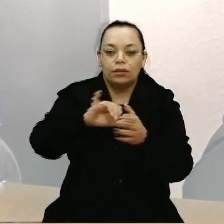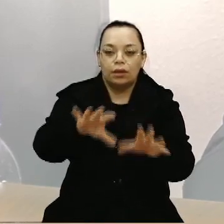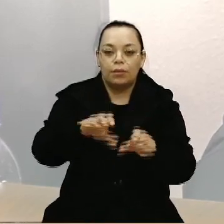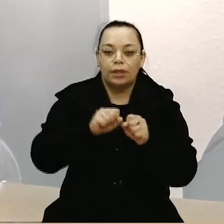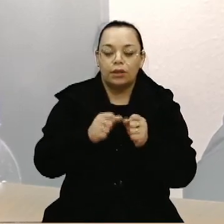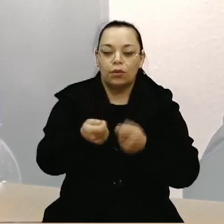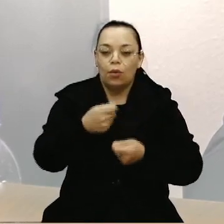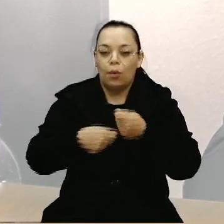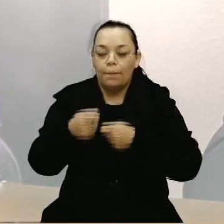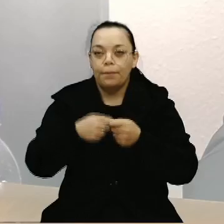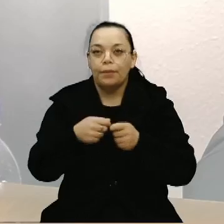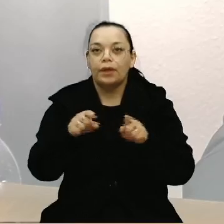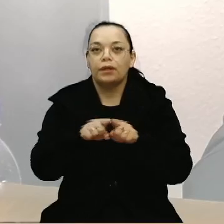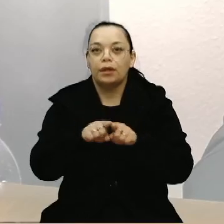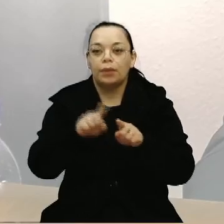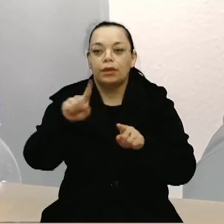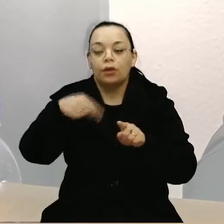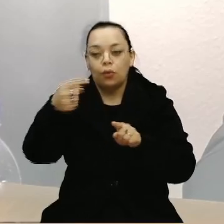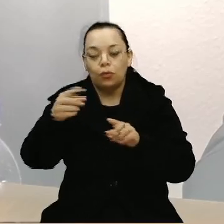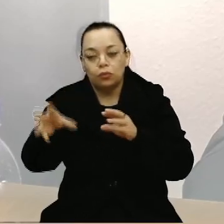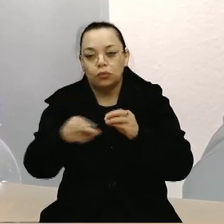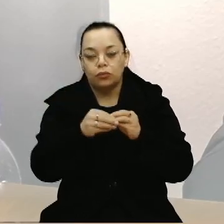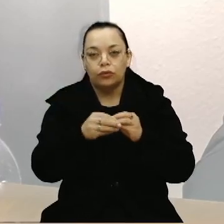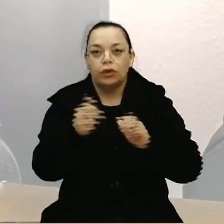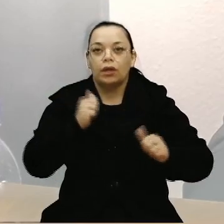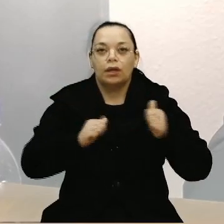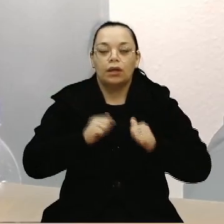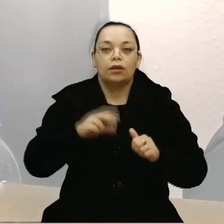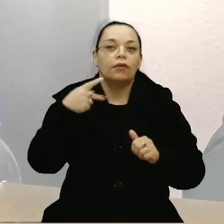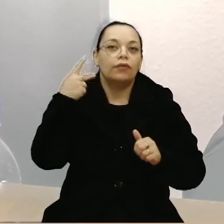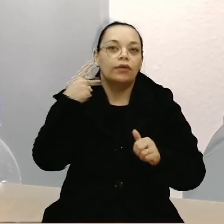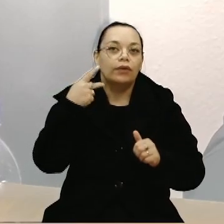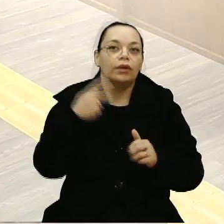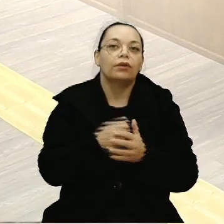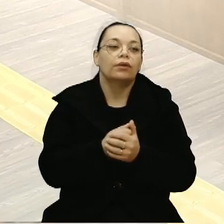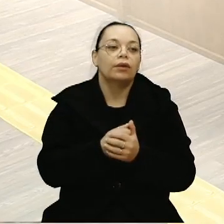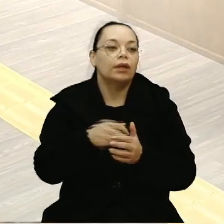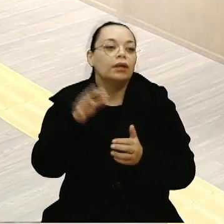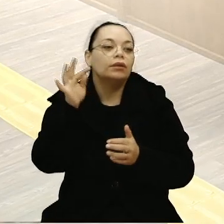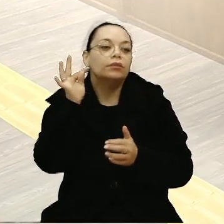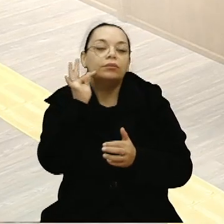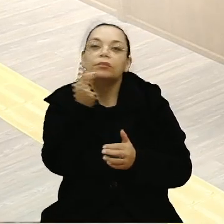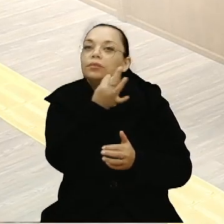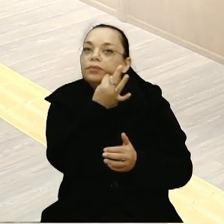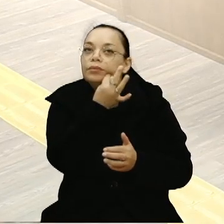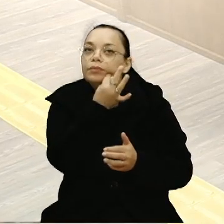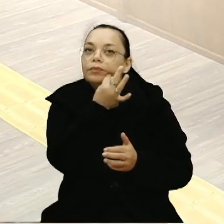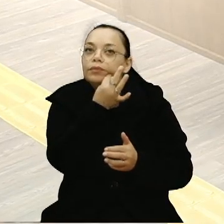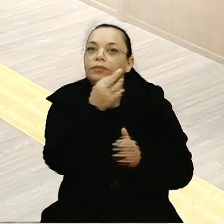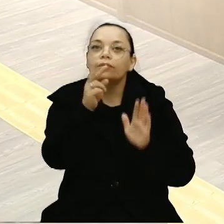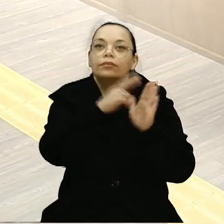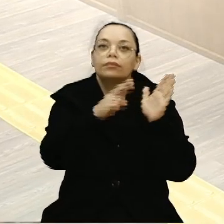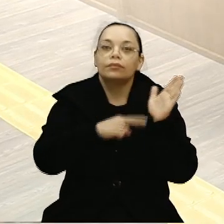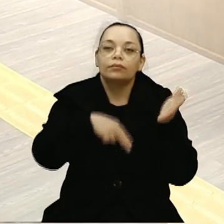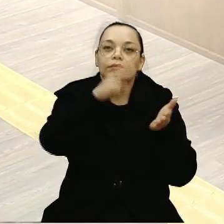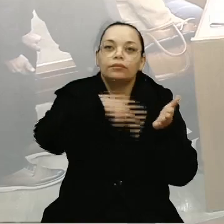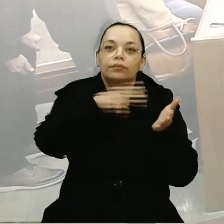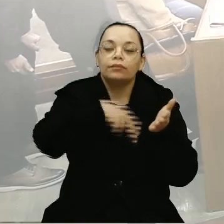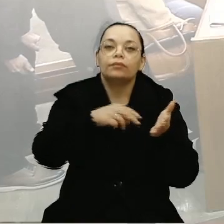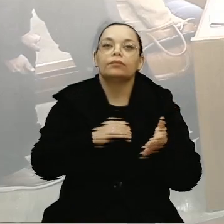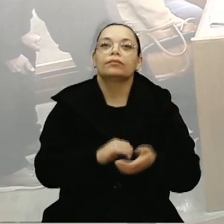Comércio e da outras providências. Relatora, a vereadora Tatiane Frisso. Com a palavra, a relatora para a leitura do